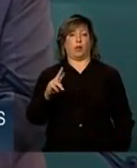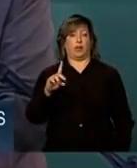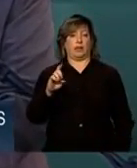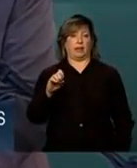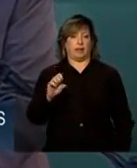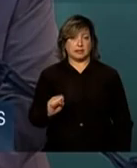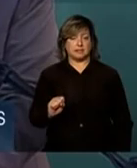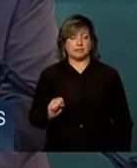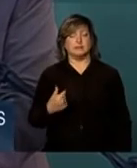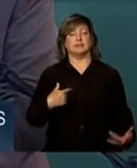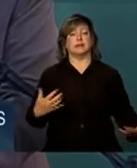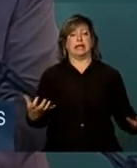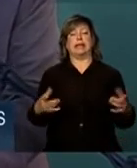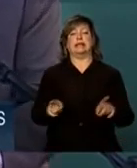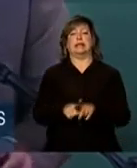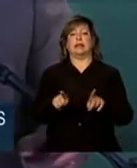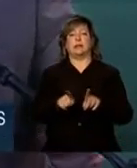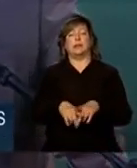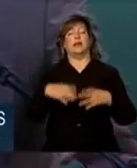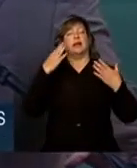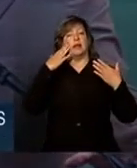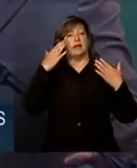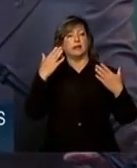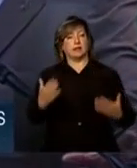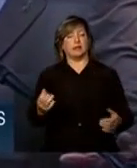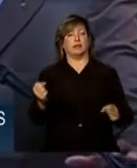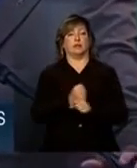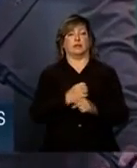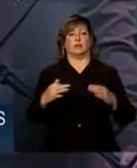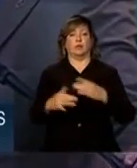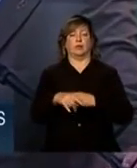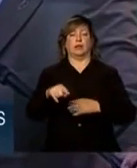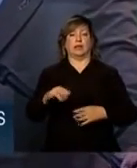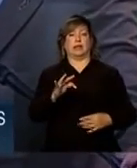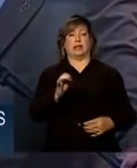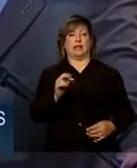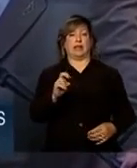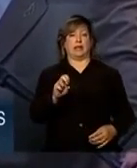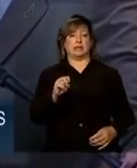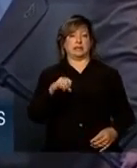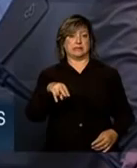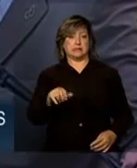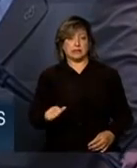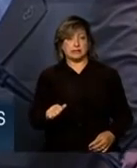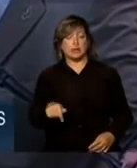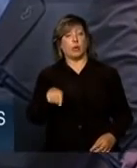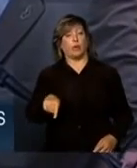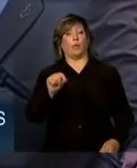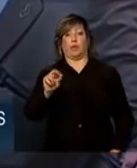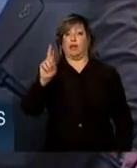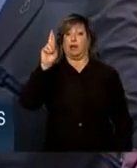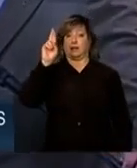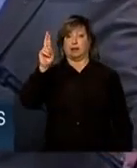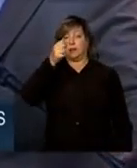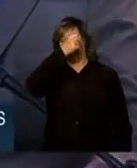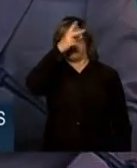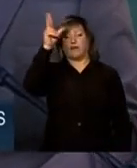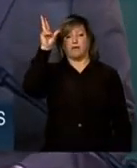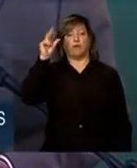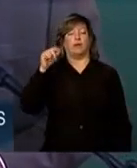também agradecer pela mobilidade urbana de Teresina, aquilo que é de responsabilidade da Prefeitura